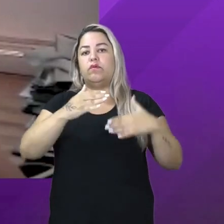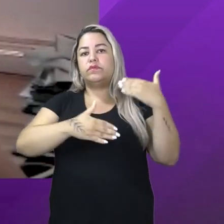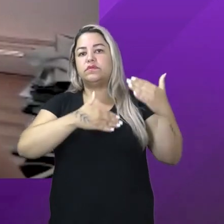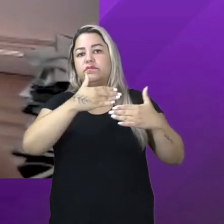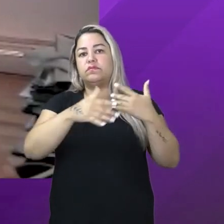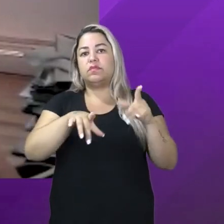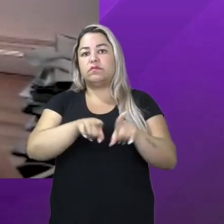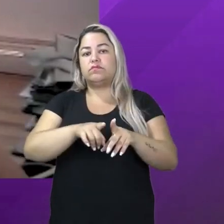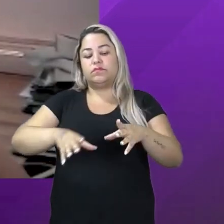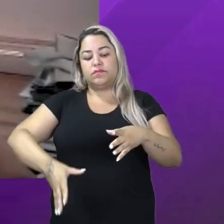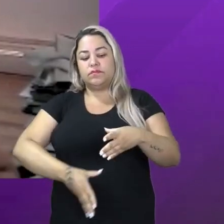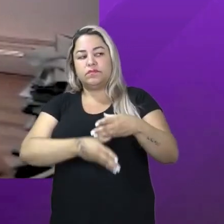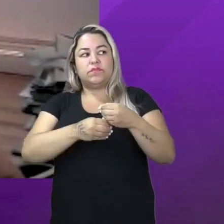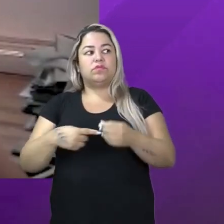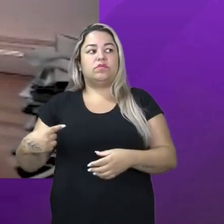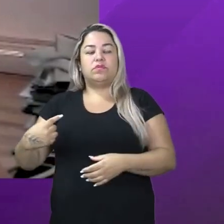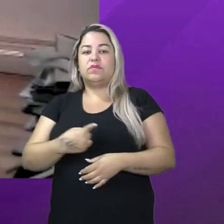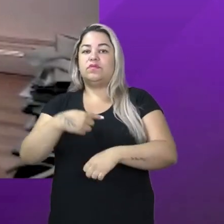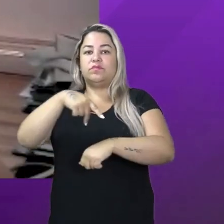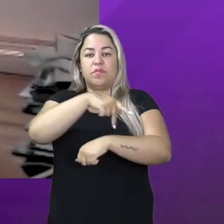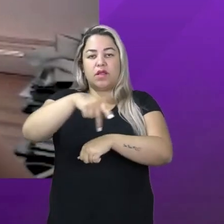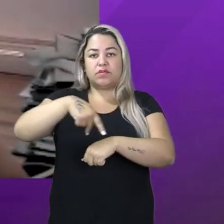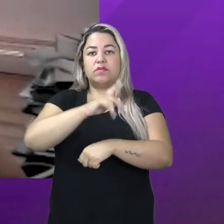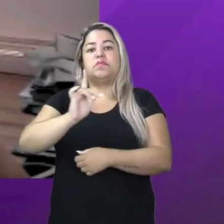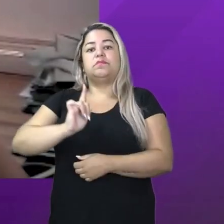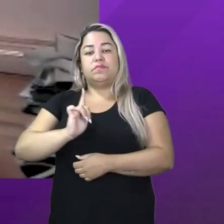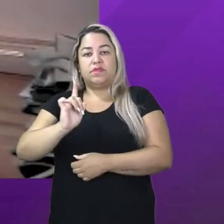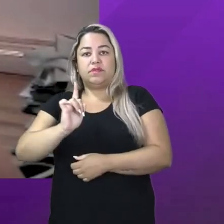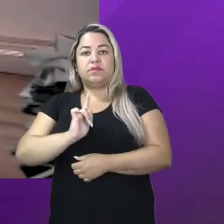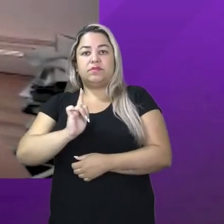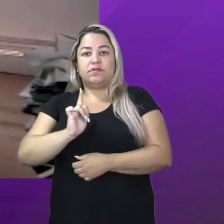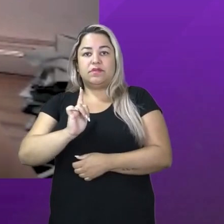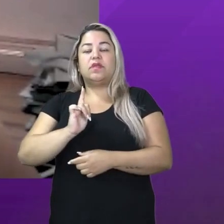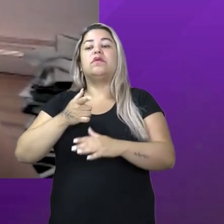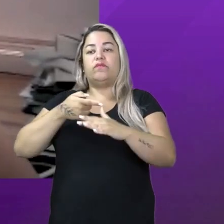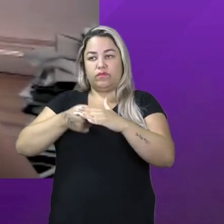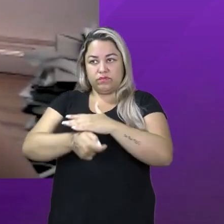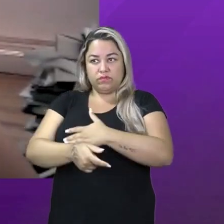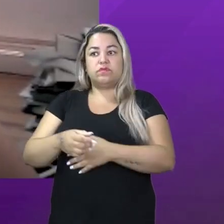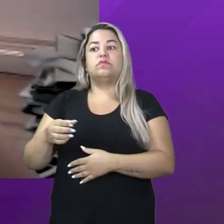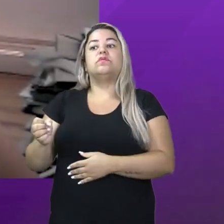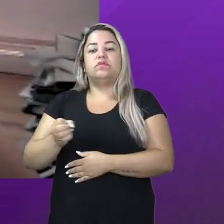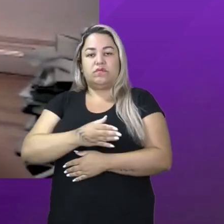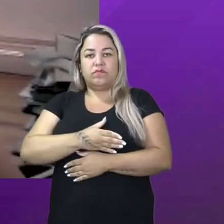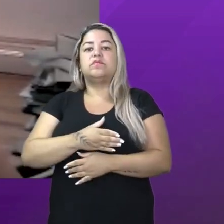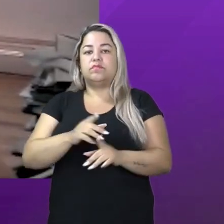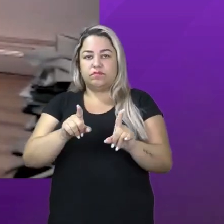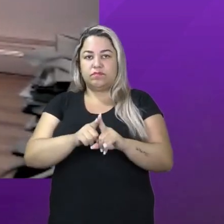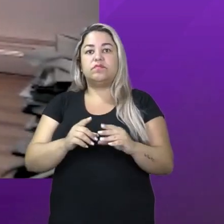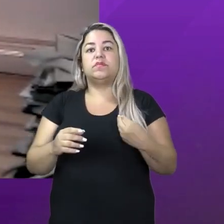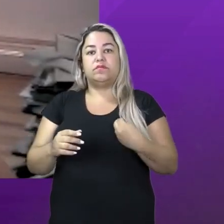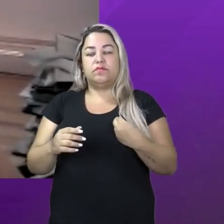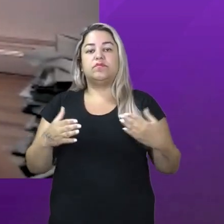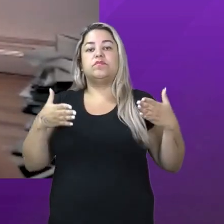evolução da industrialização no nosso país, vem também um crescimento da nossa participação no mundo do trabalho.